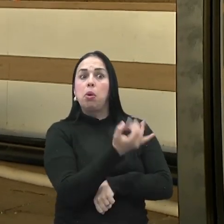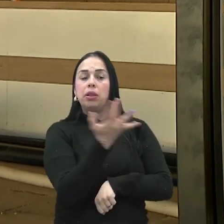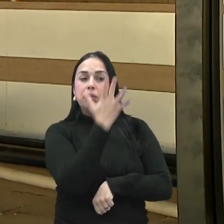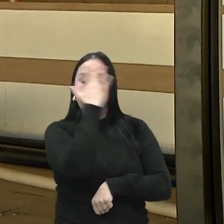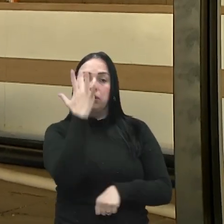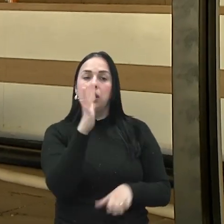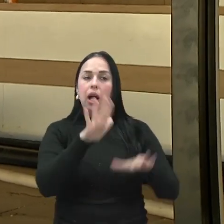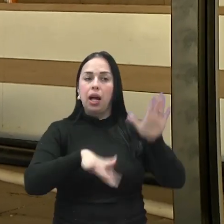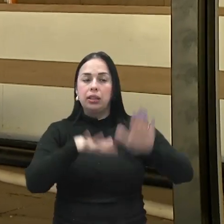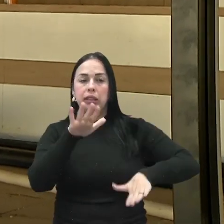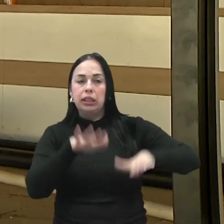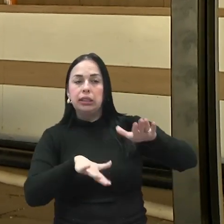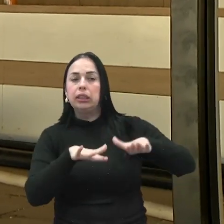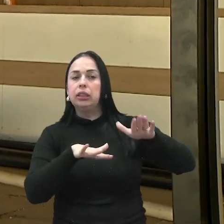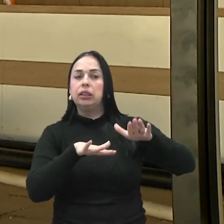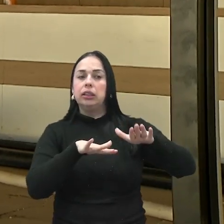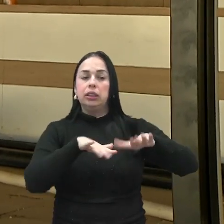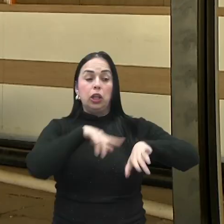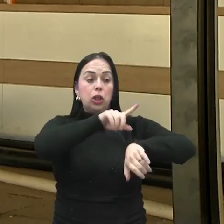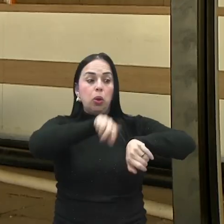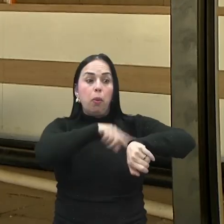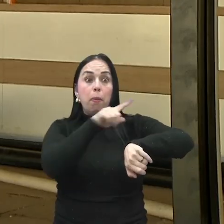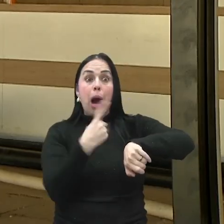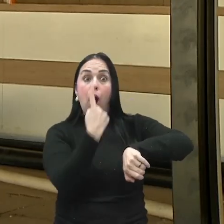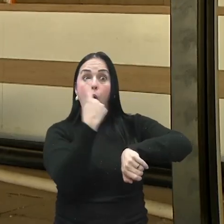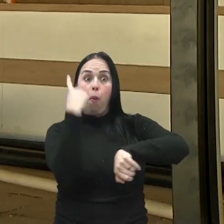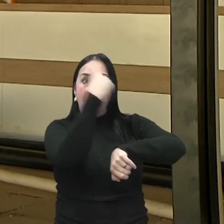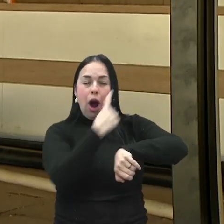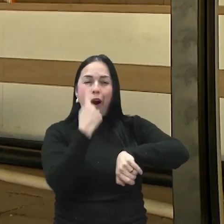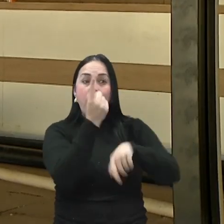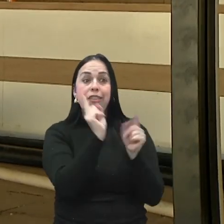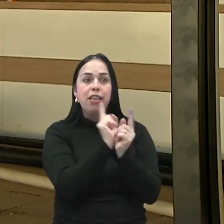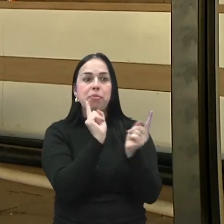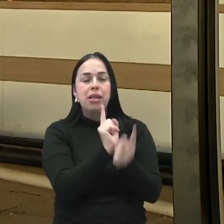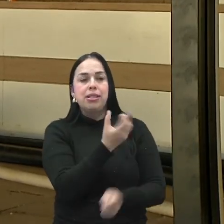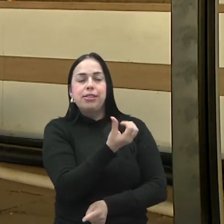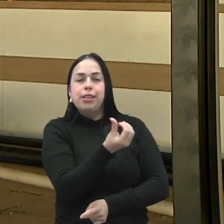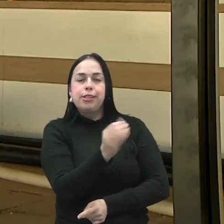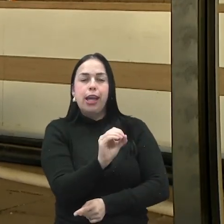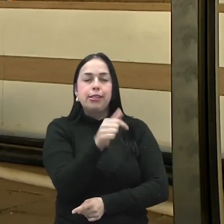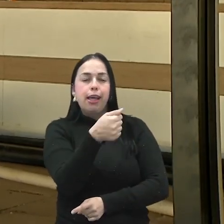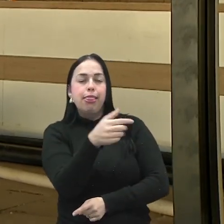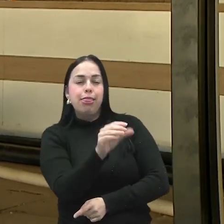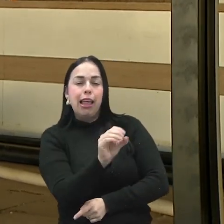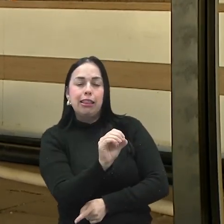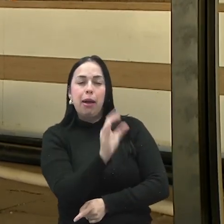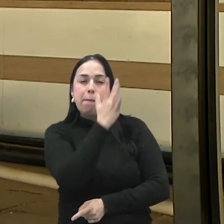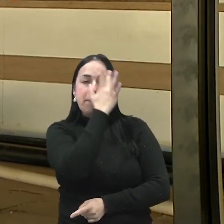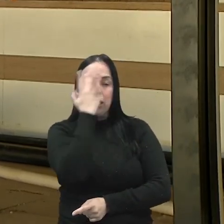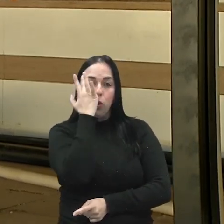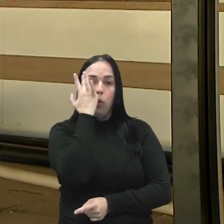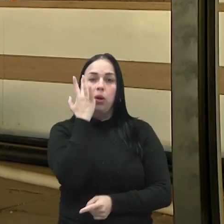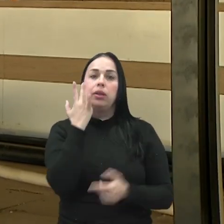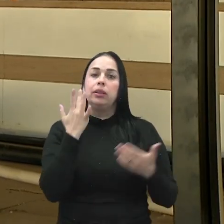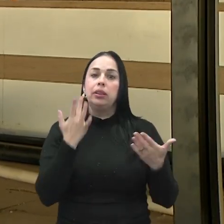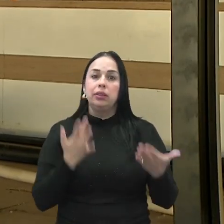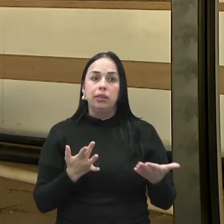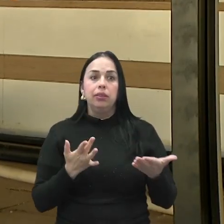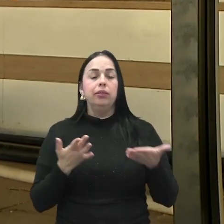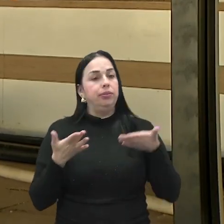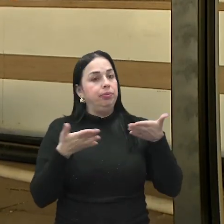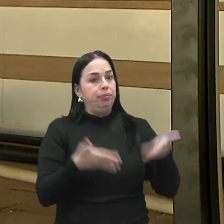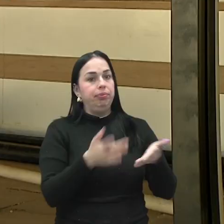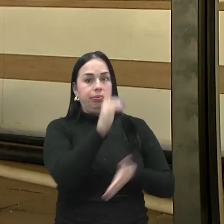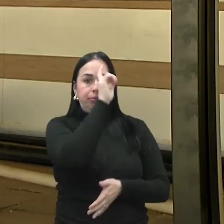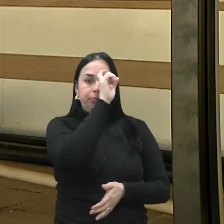nós chegamos a ter dias, né, de alta demanda com 60, 70 pessoas sendo atendidas por hora, né,